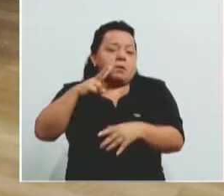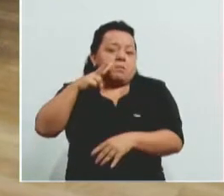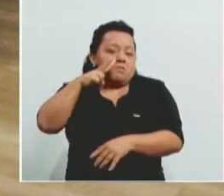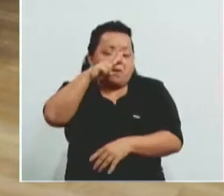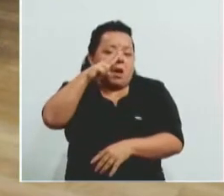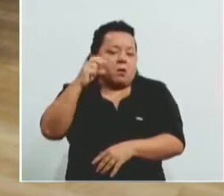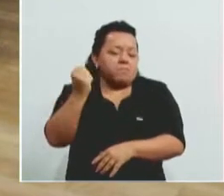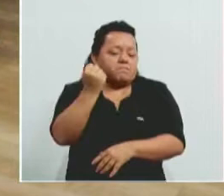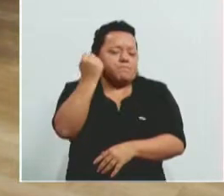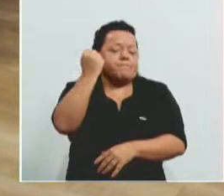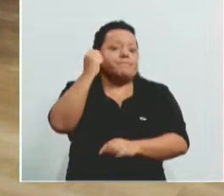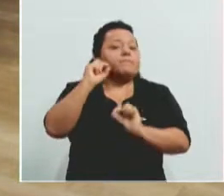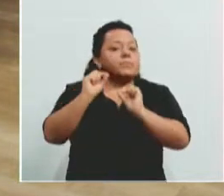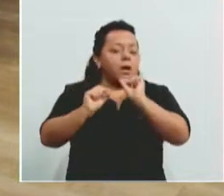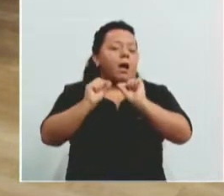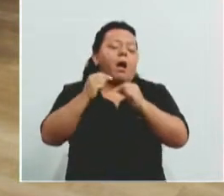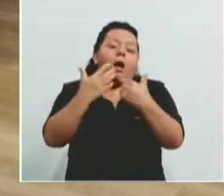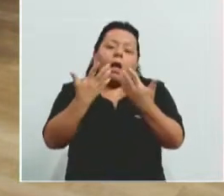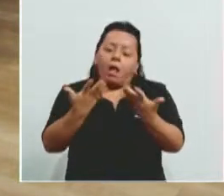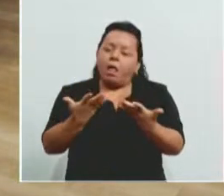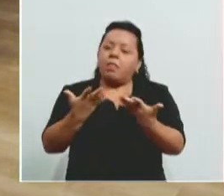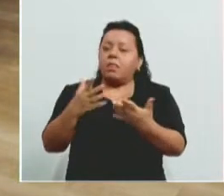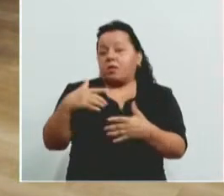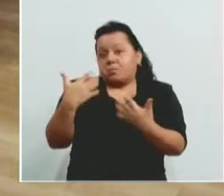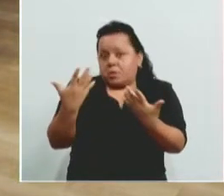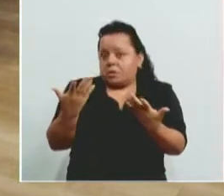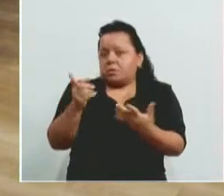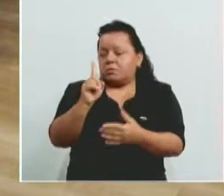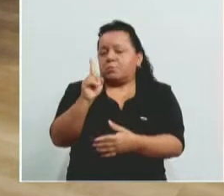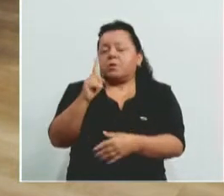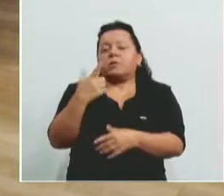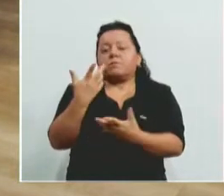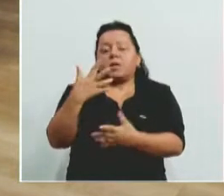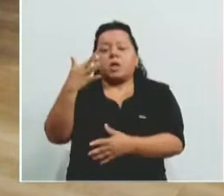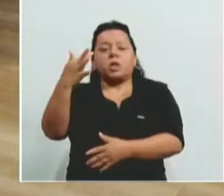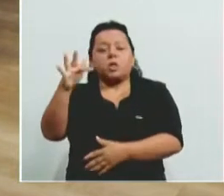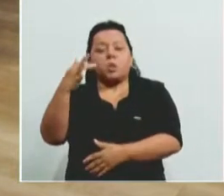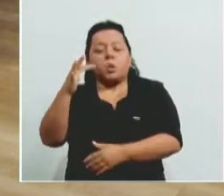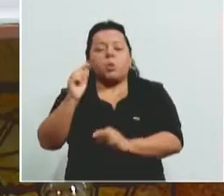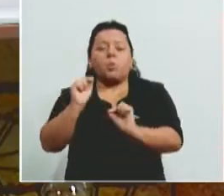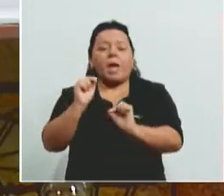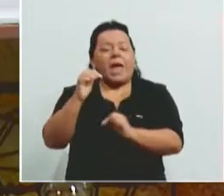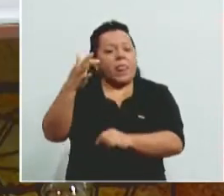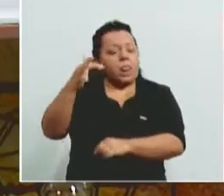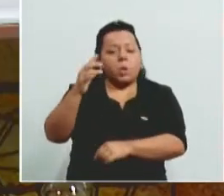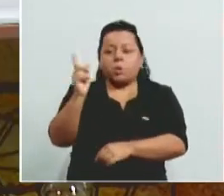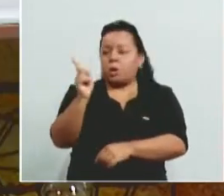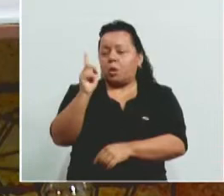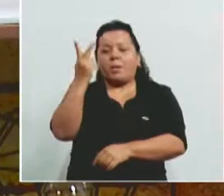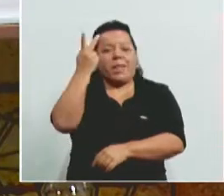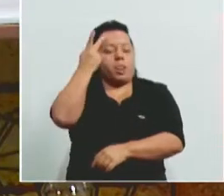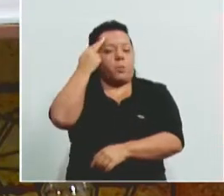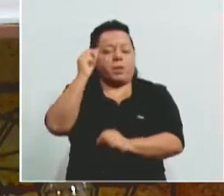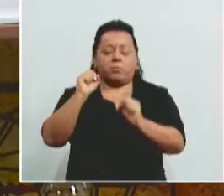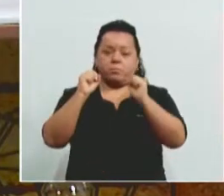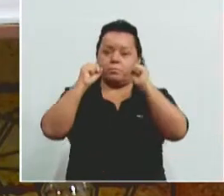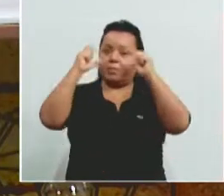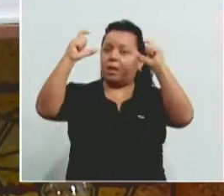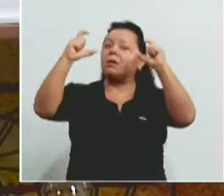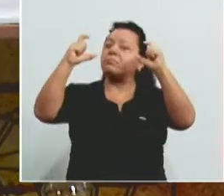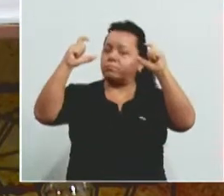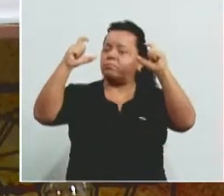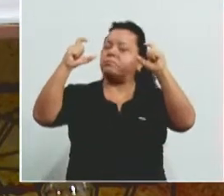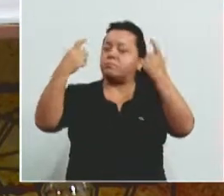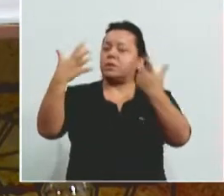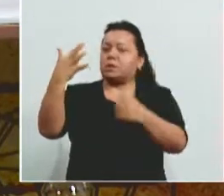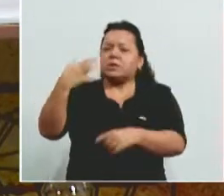bem isso que pode levar a uma dor, né? A dor nunca é sinal de normalidade. Dor é sinal de alerta. Vamos